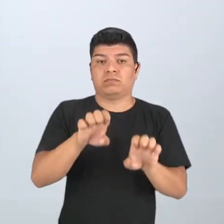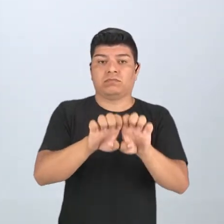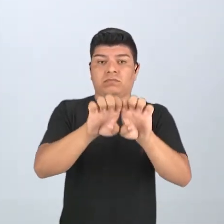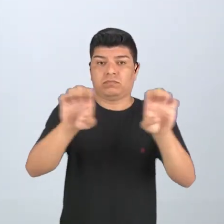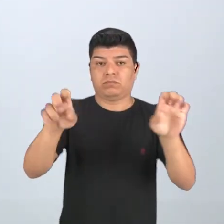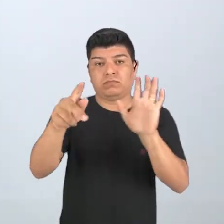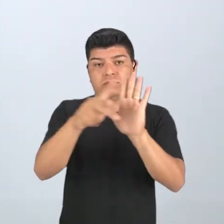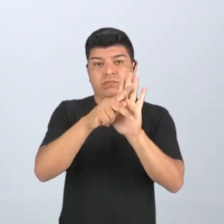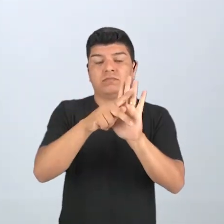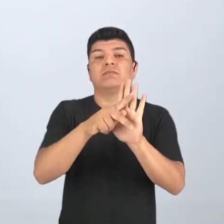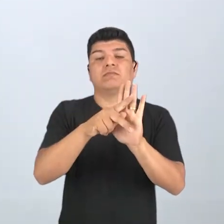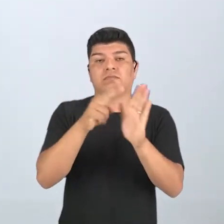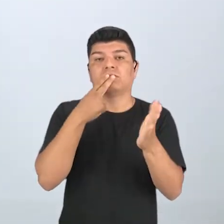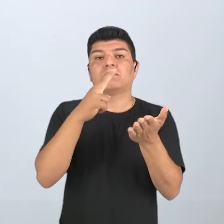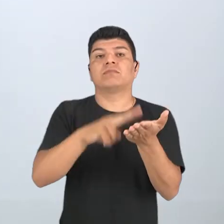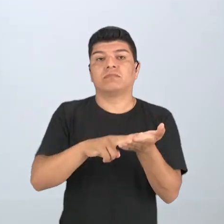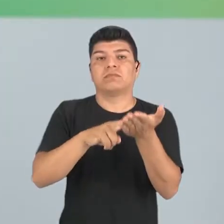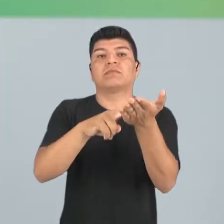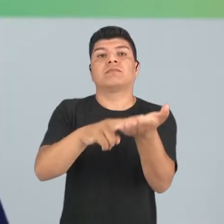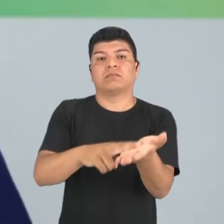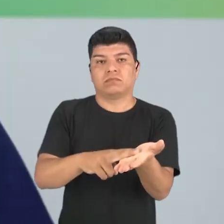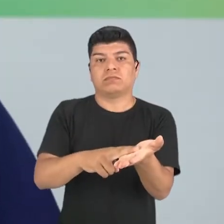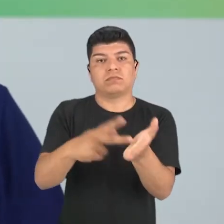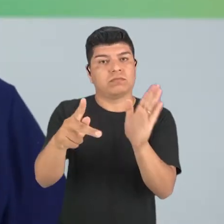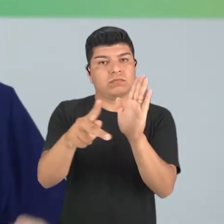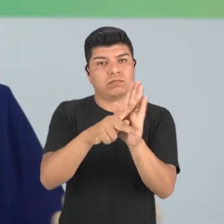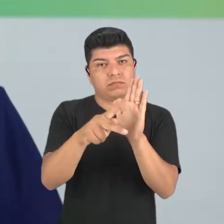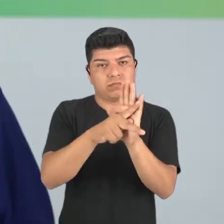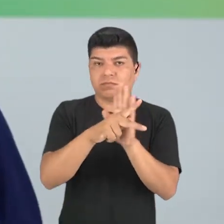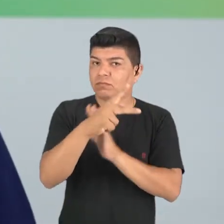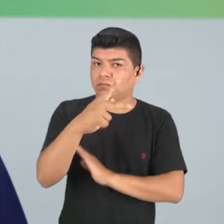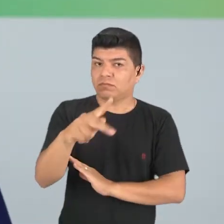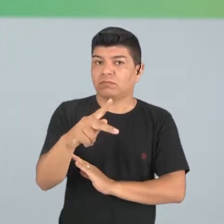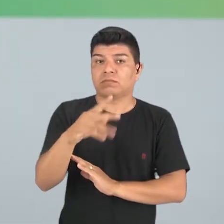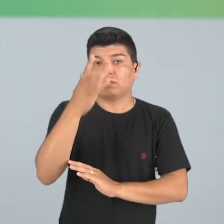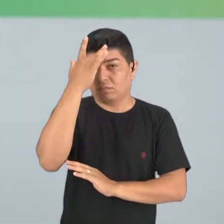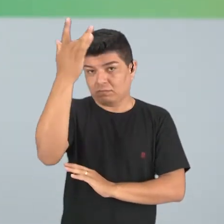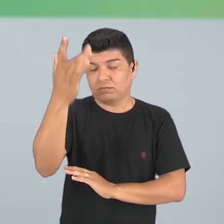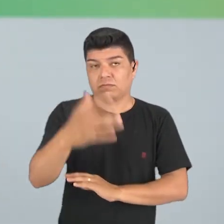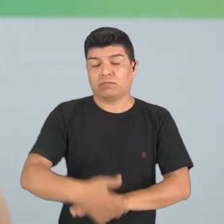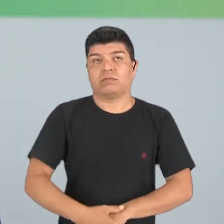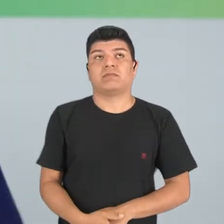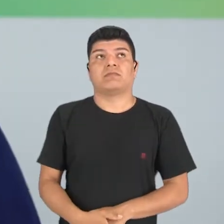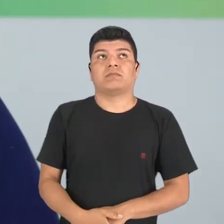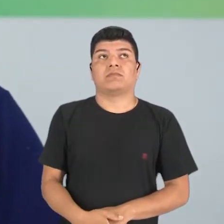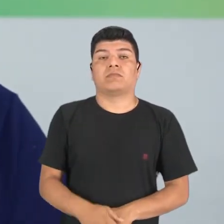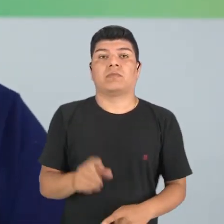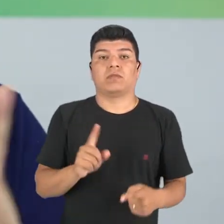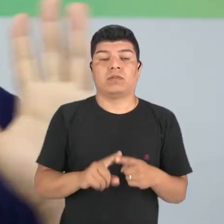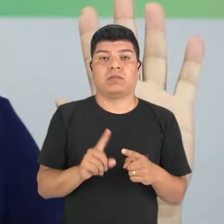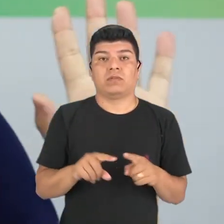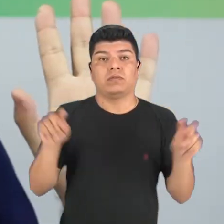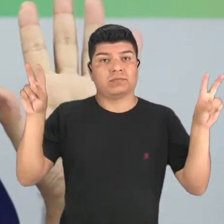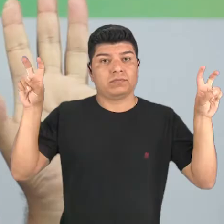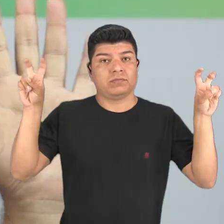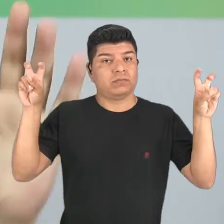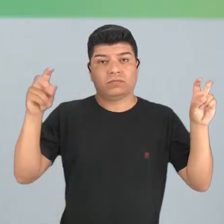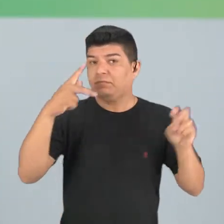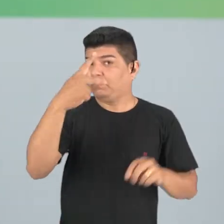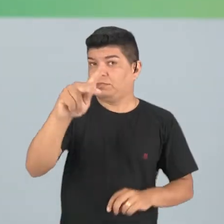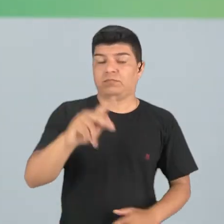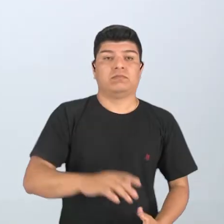estrutura própria. E a carta é bem pessoal. Mais fácil ainda, né? Porque o assunto é você que vai